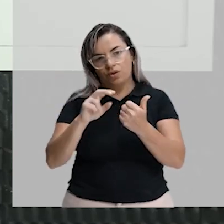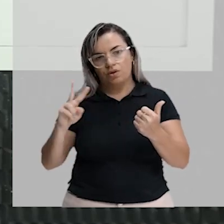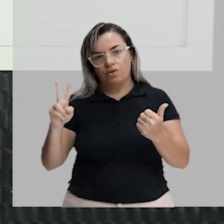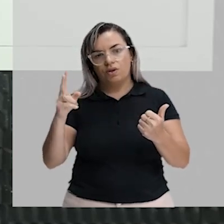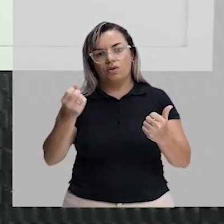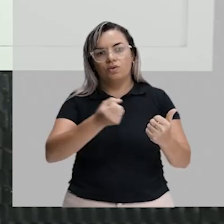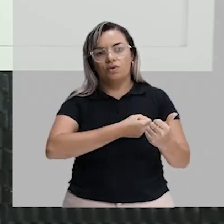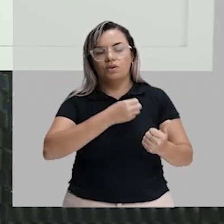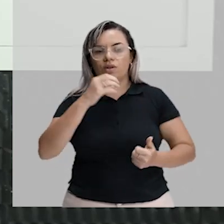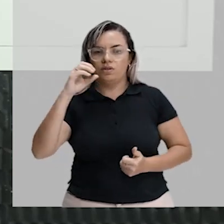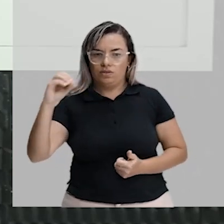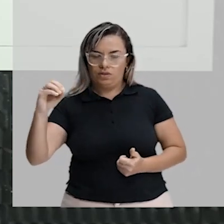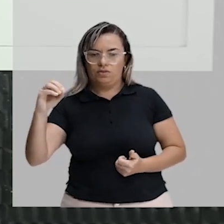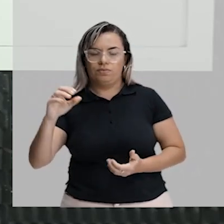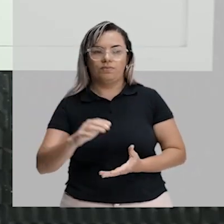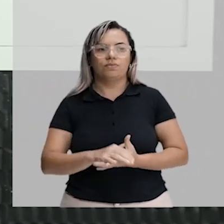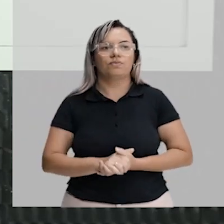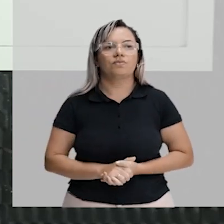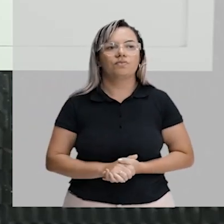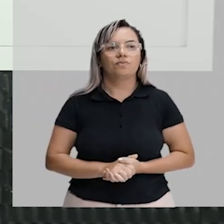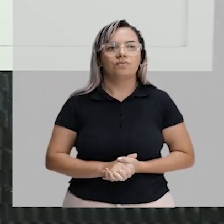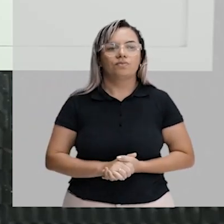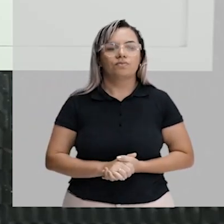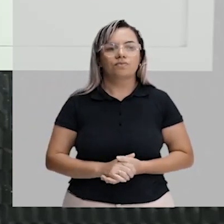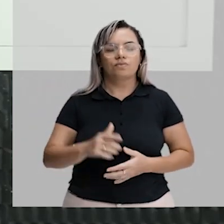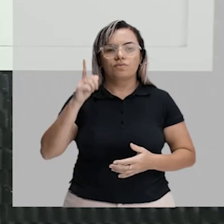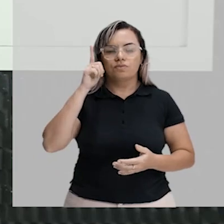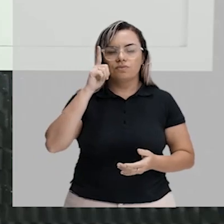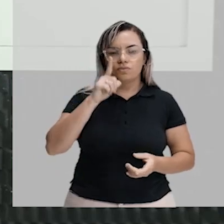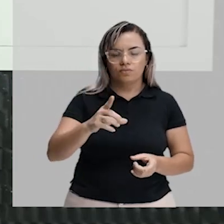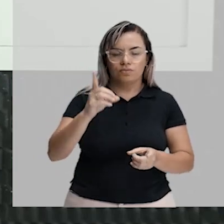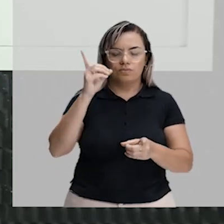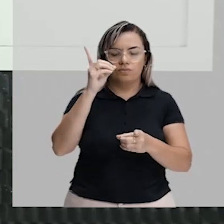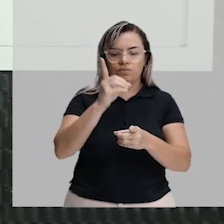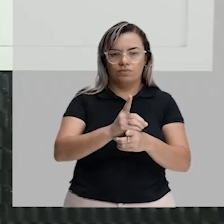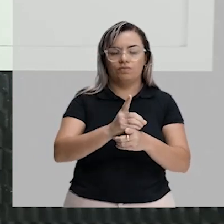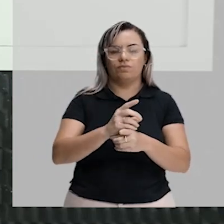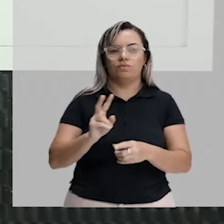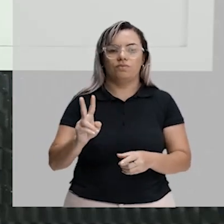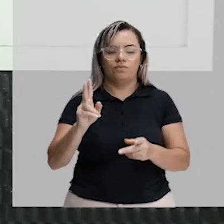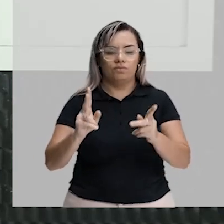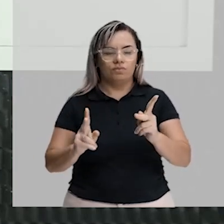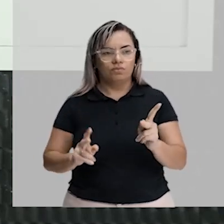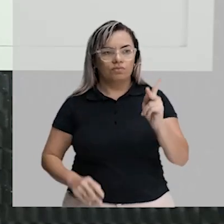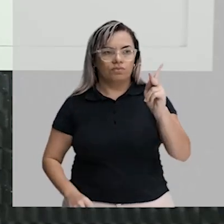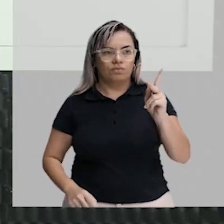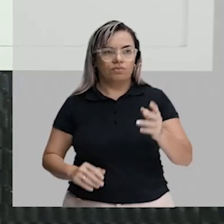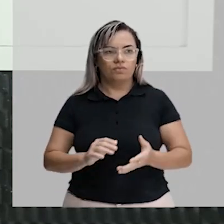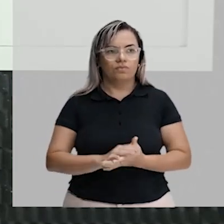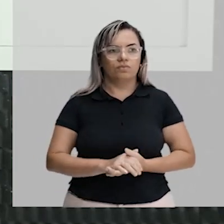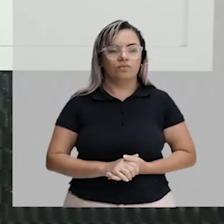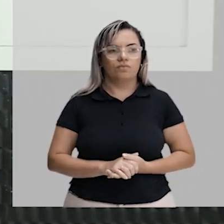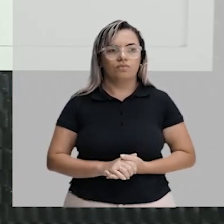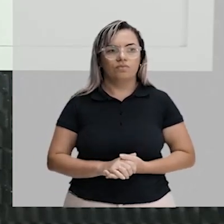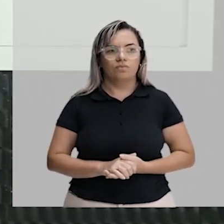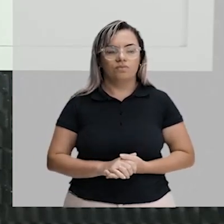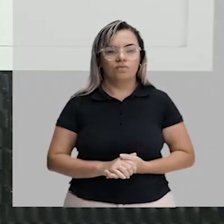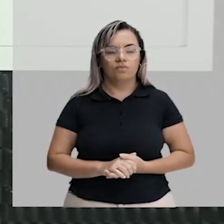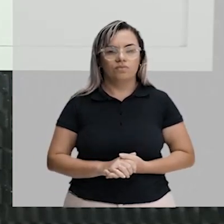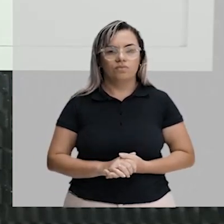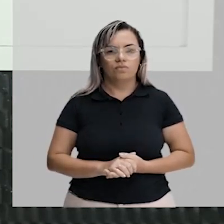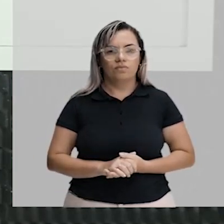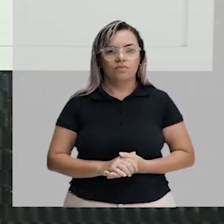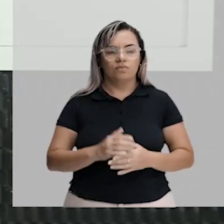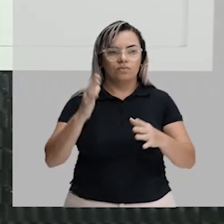0. Tá? Então, veja que com isso eu vou conseguir encontrar o valor de k. Então, aqui vai ficar, ó, 4 ao quadrado